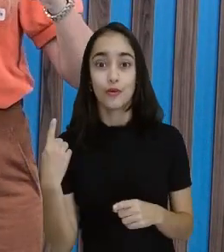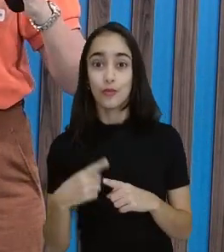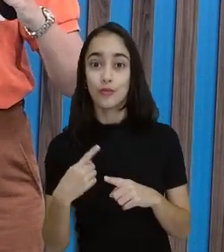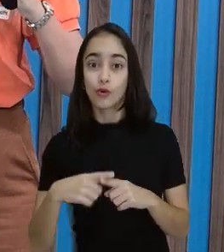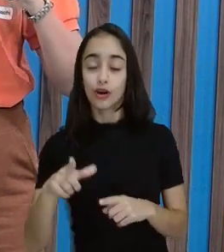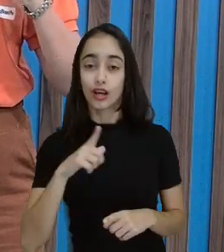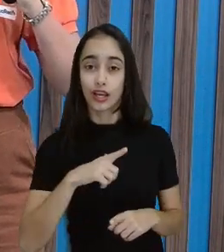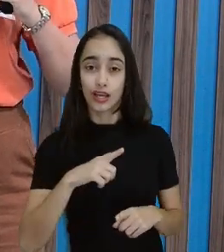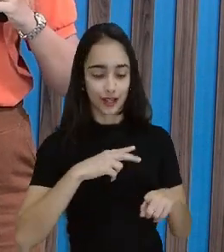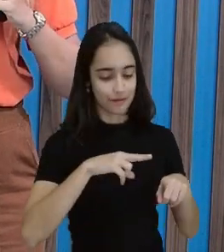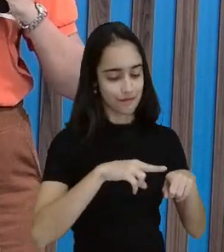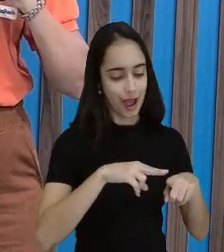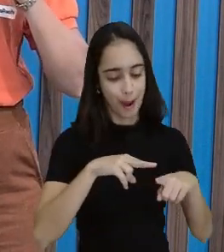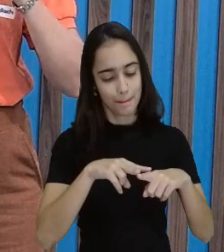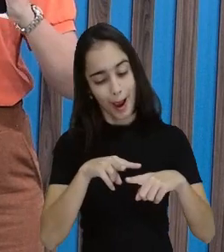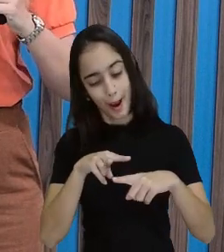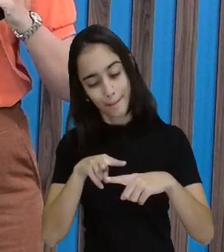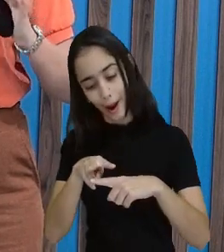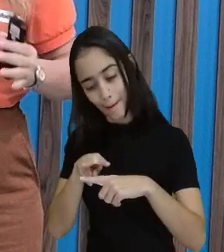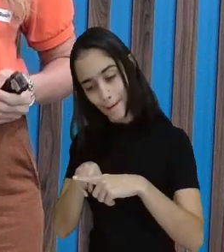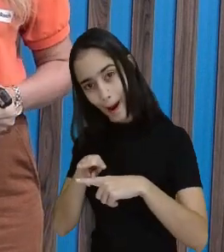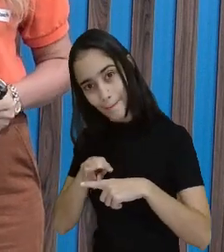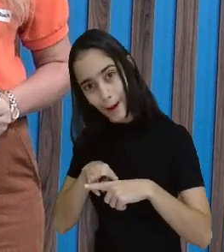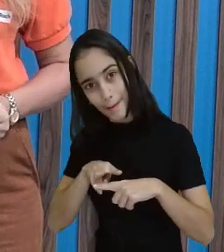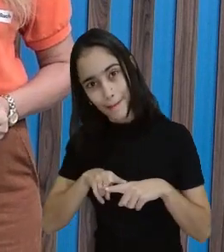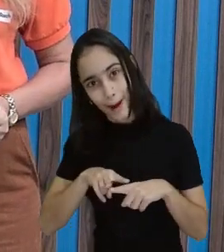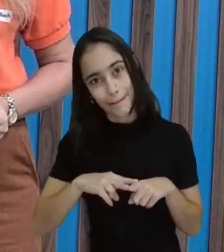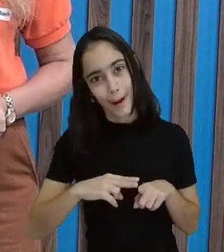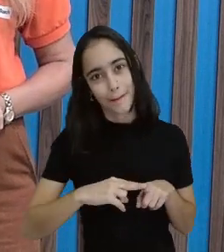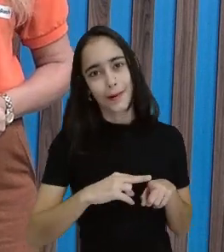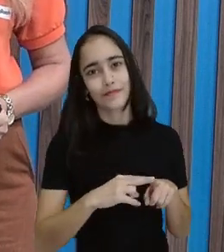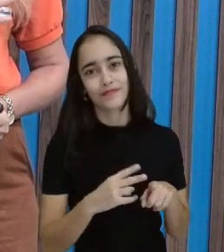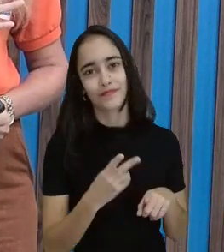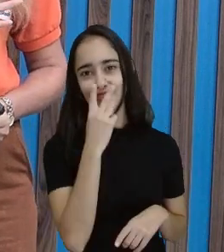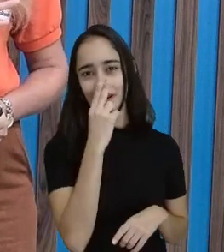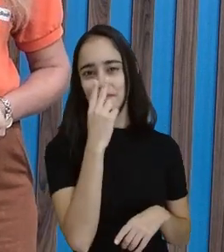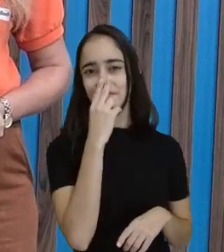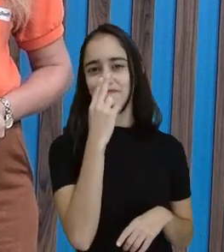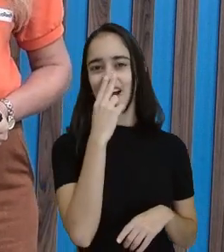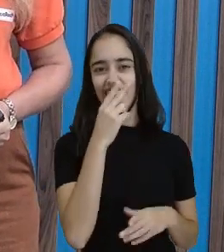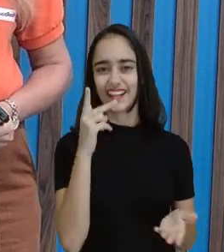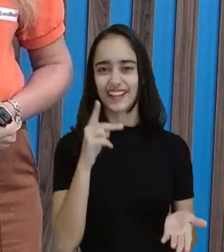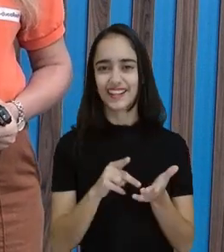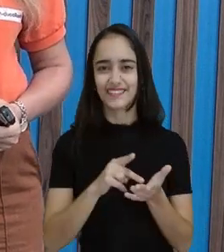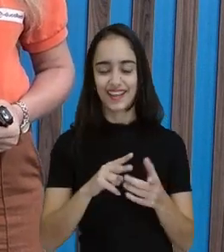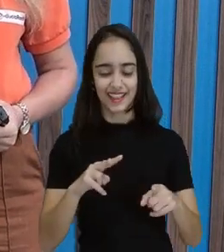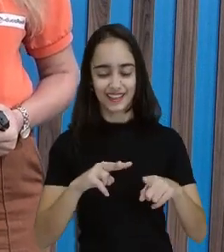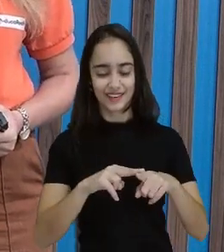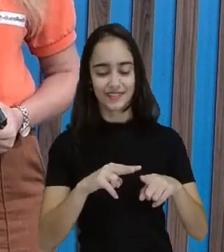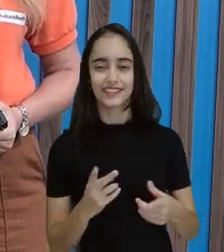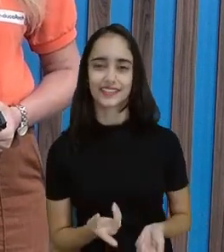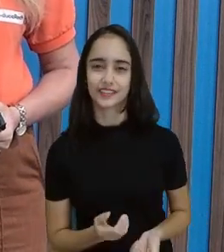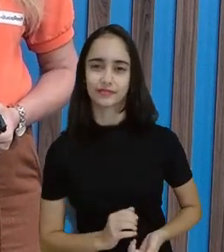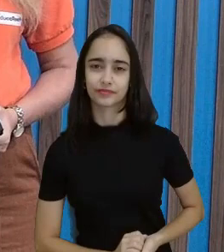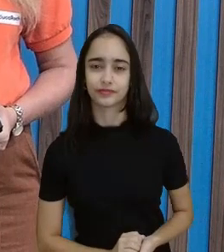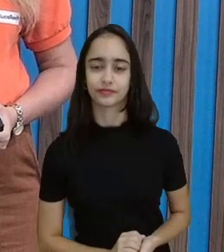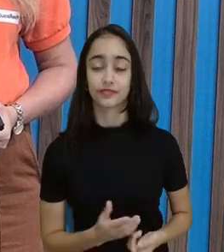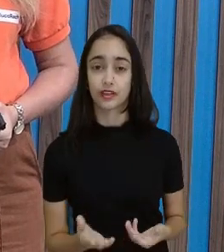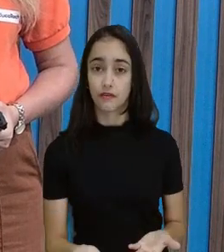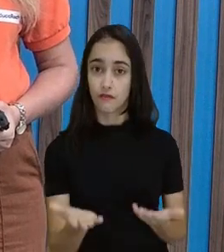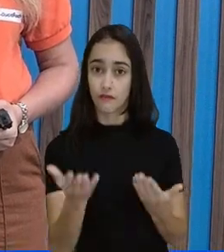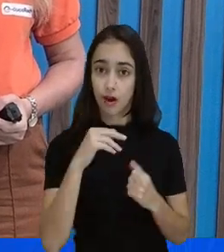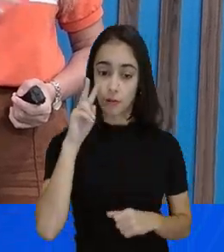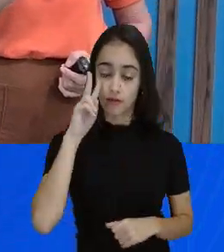Kátia? Isso. Parece aí, olha, uma pizza fatiada. Verdade, professora Kátia. Então, vamos agora observar esse